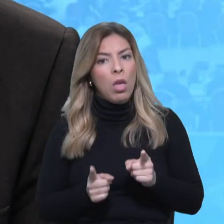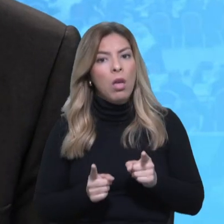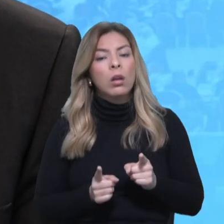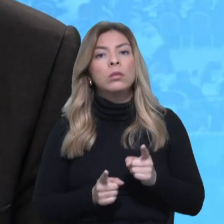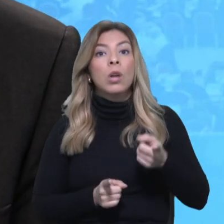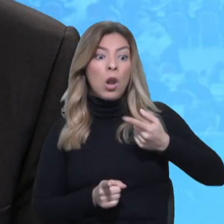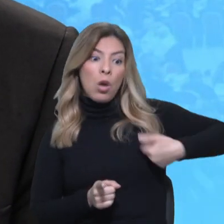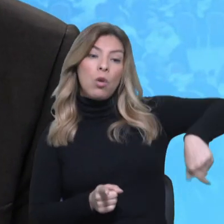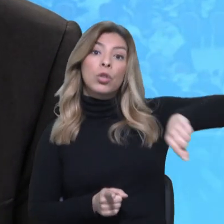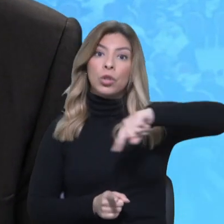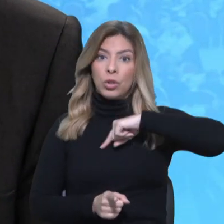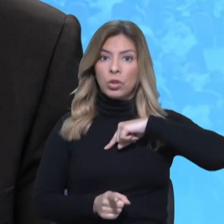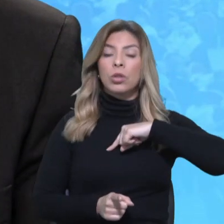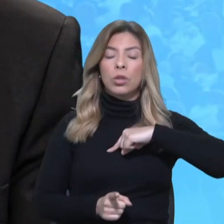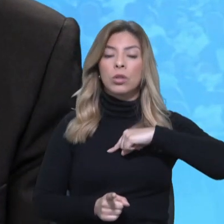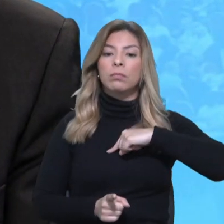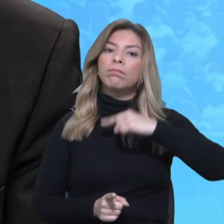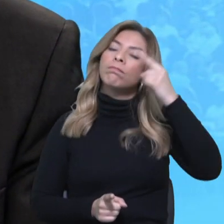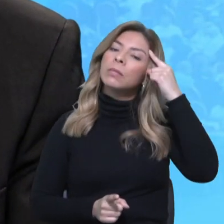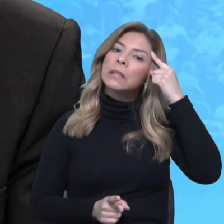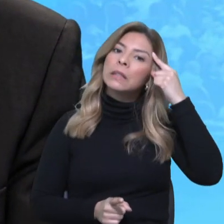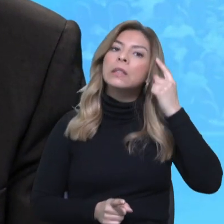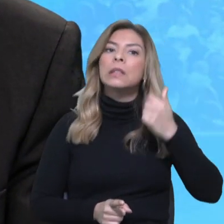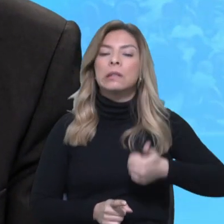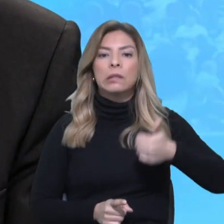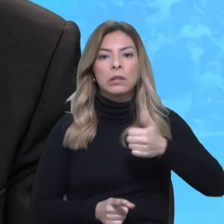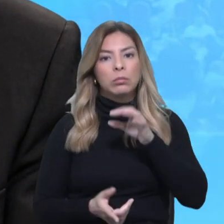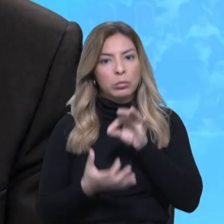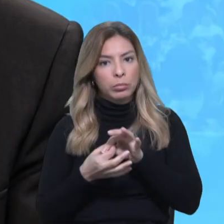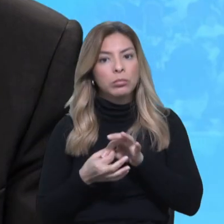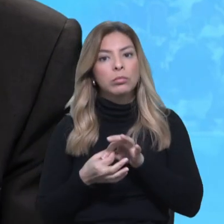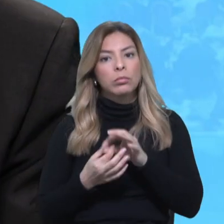nós entremos naquilo que